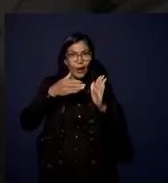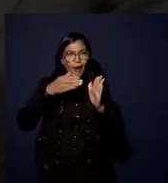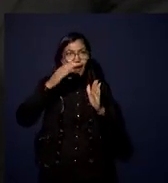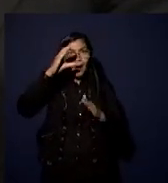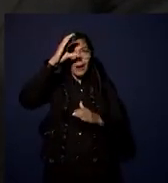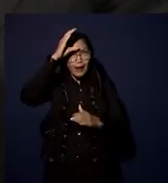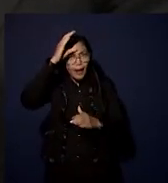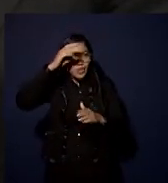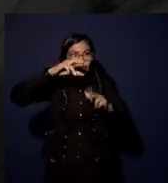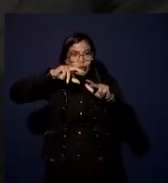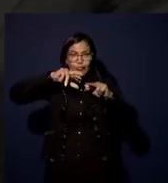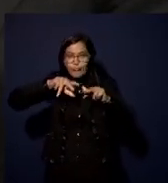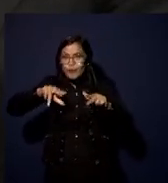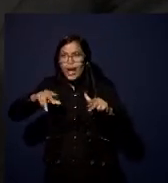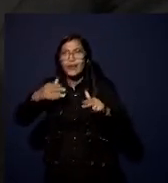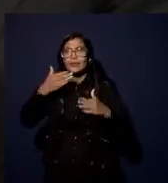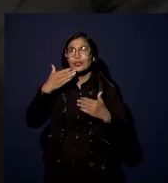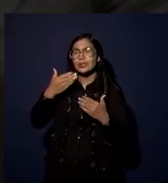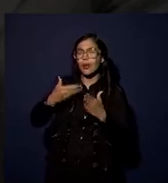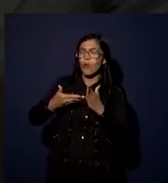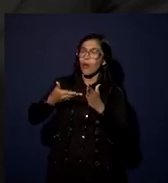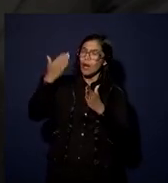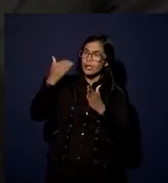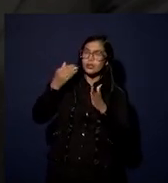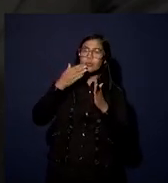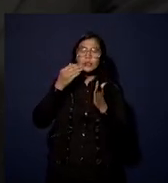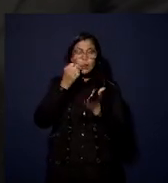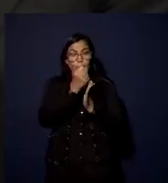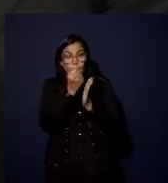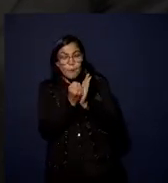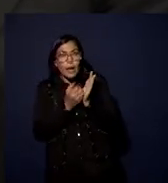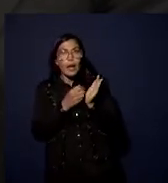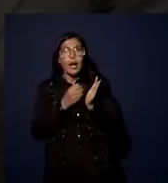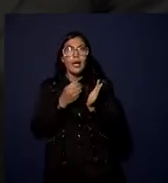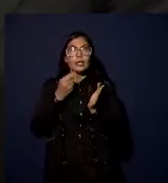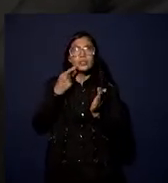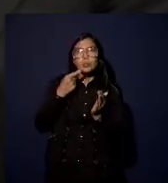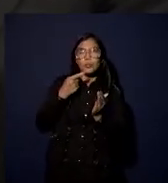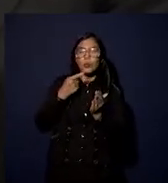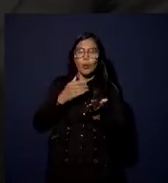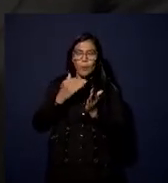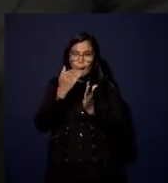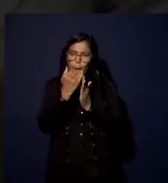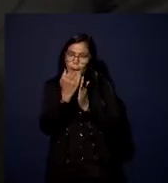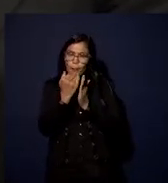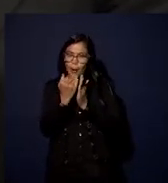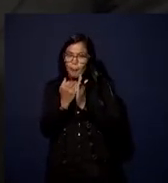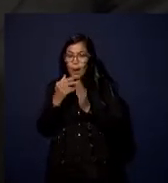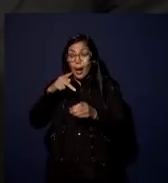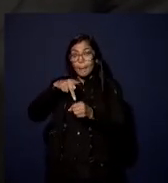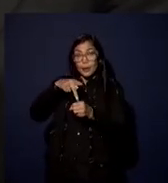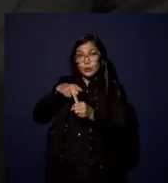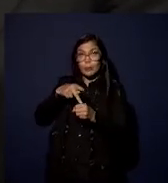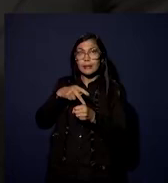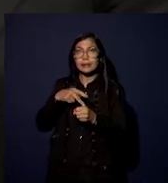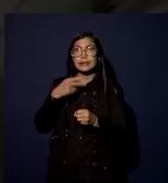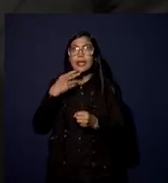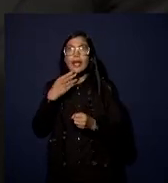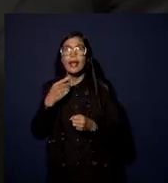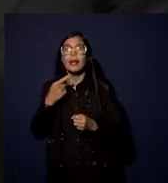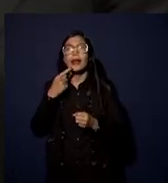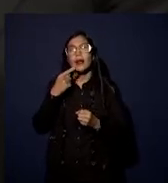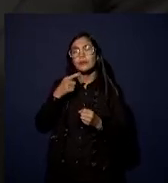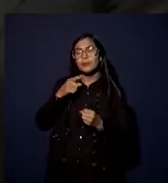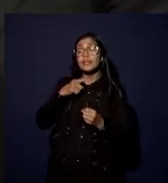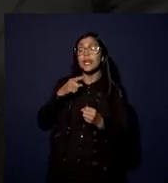então isso já antes mesmo né dos contratos da Petrobras começaram a de crescer ela disponibilizou